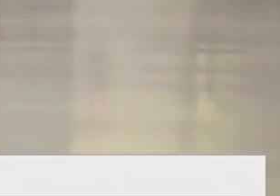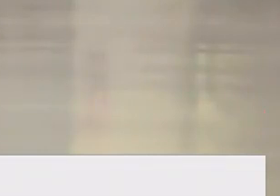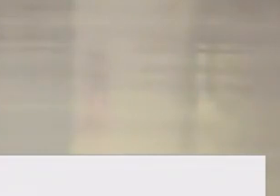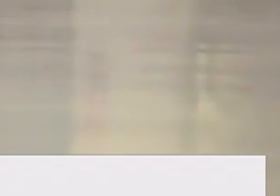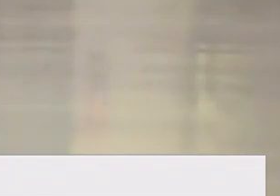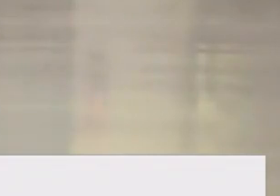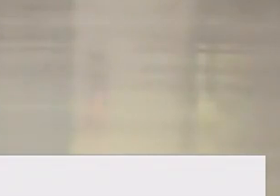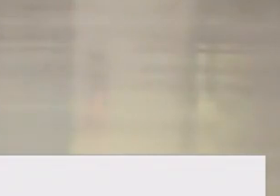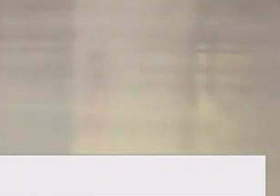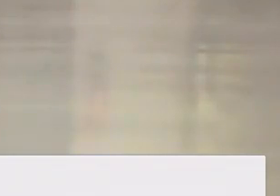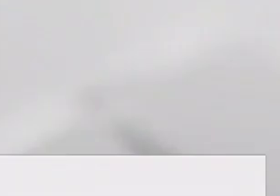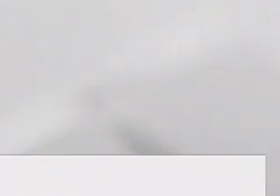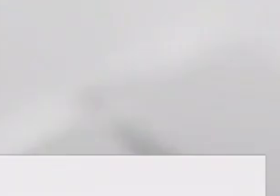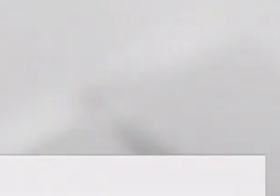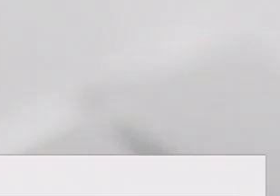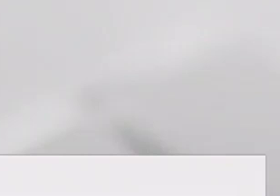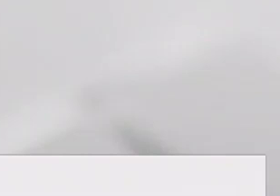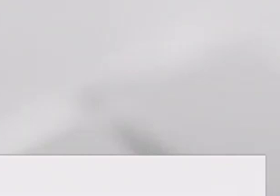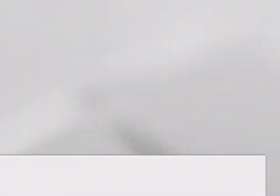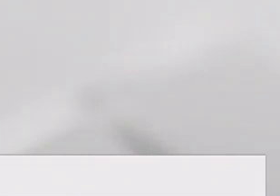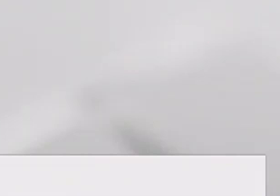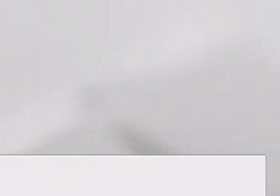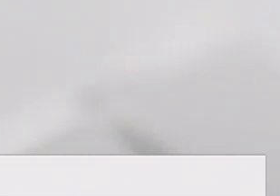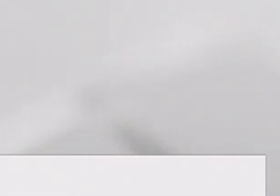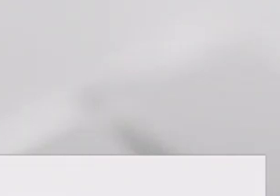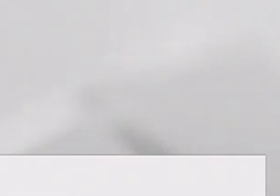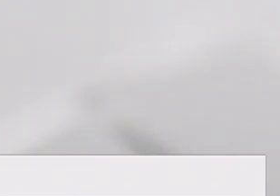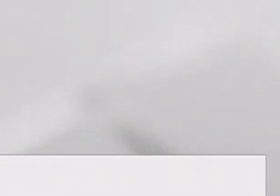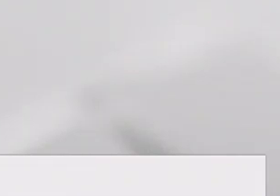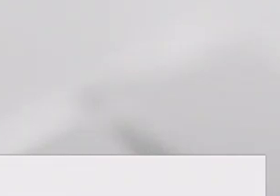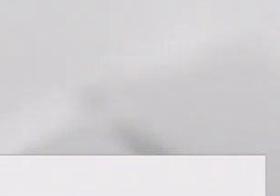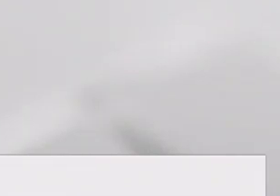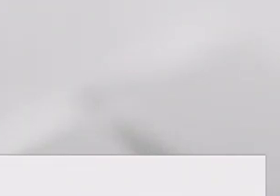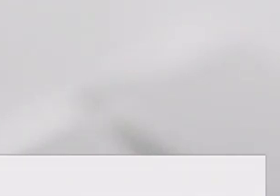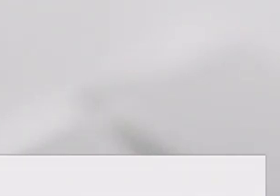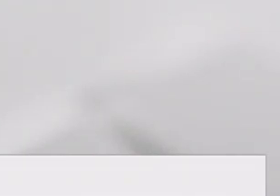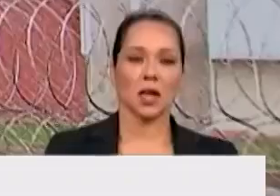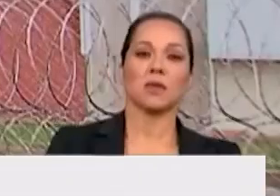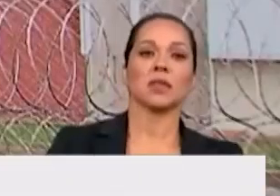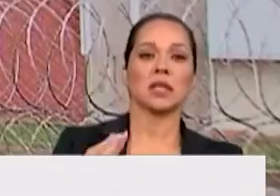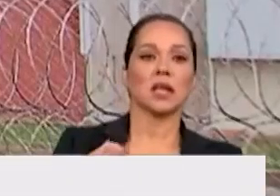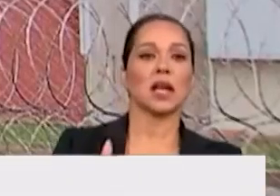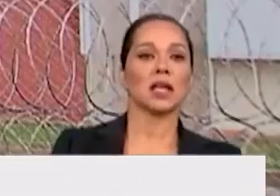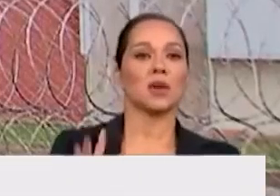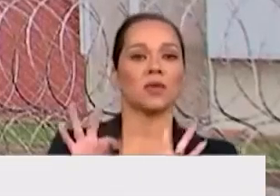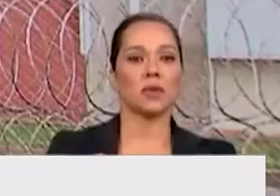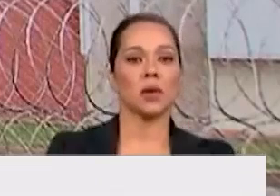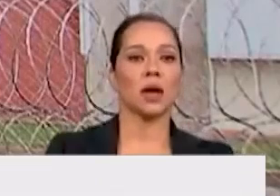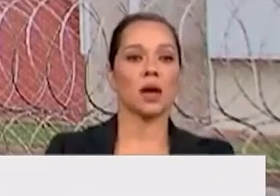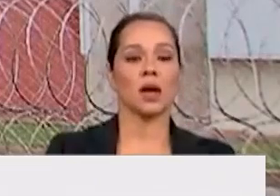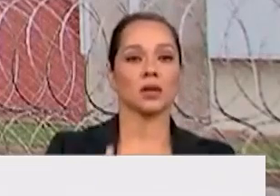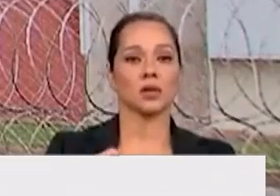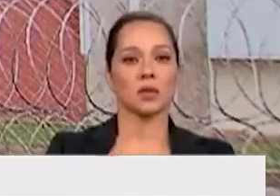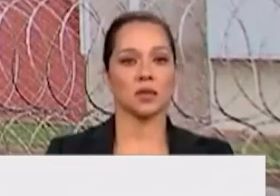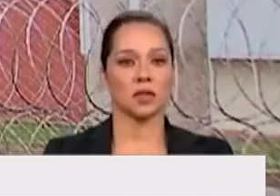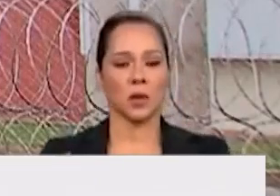um banho de sol no presídio. Clériston possuía histórico de diabetes e problemas cardíacos. Outros presos também